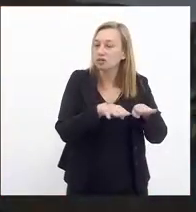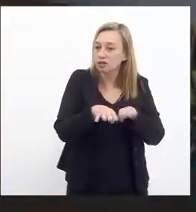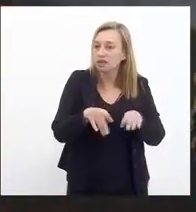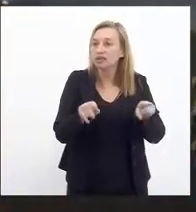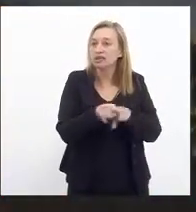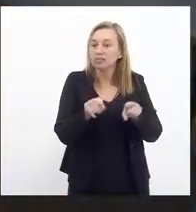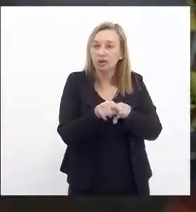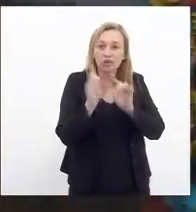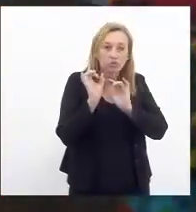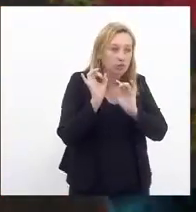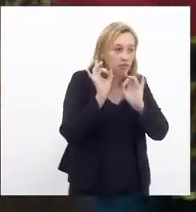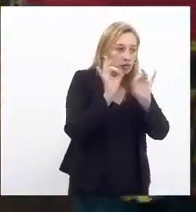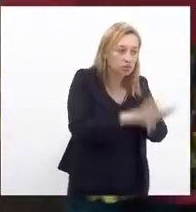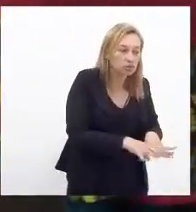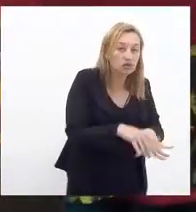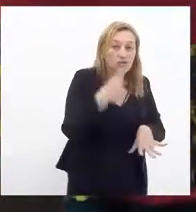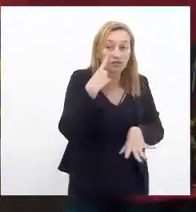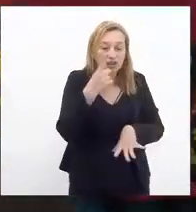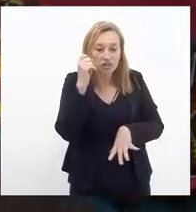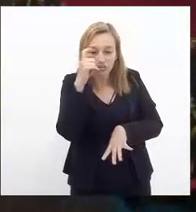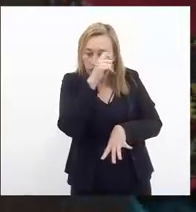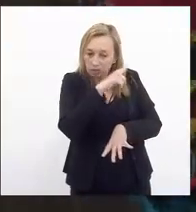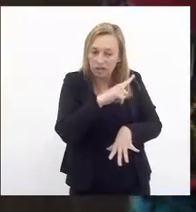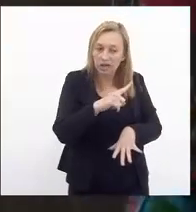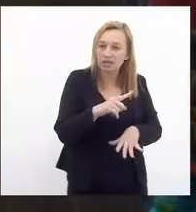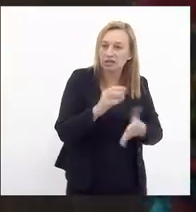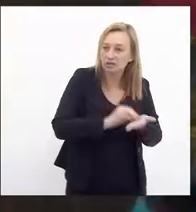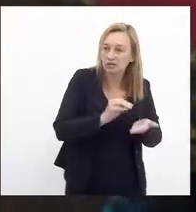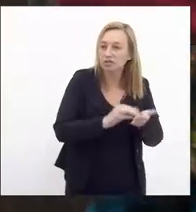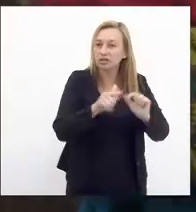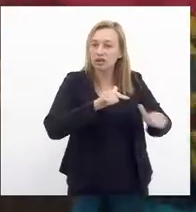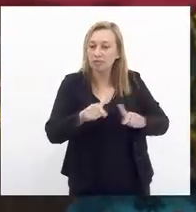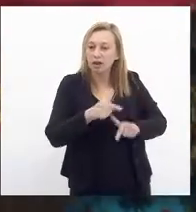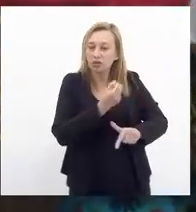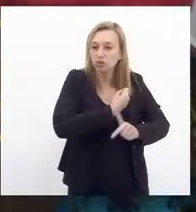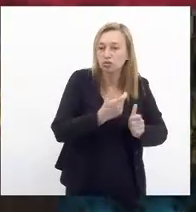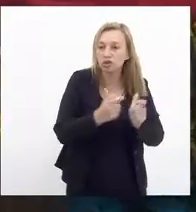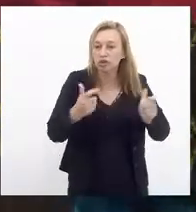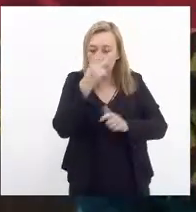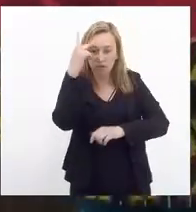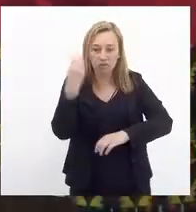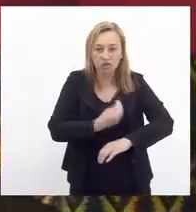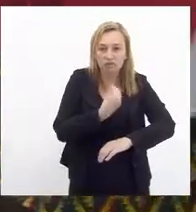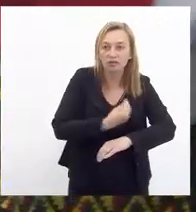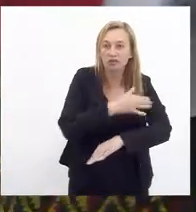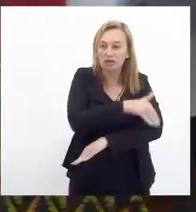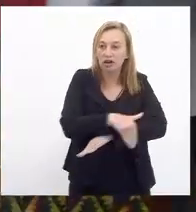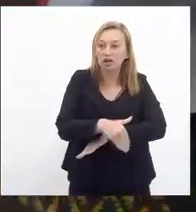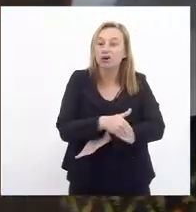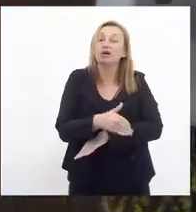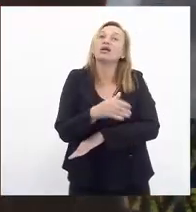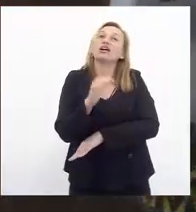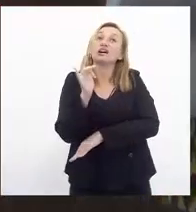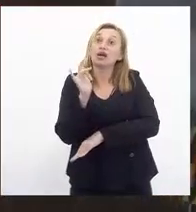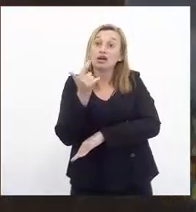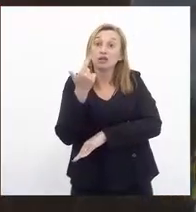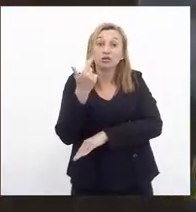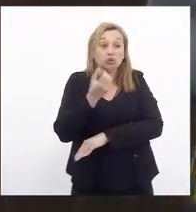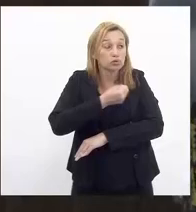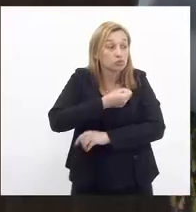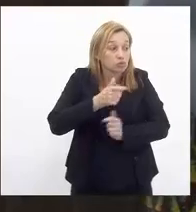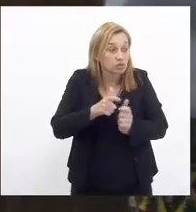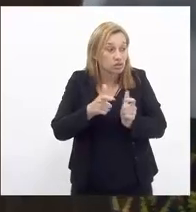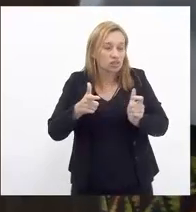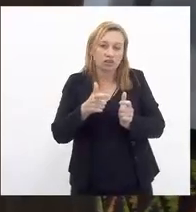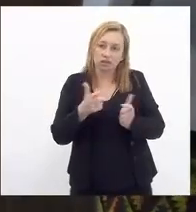Verifica a dificuldade do emprego aumento da população de rua e hoje algo que há muito faz com que